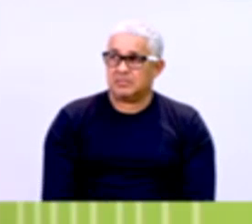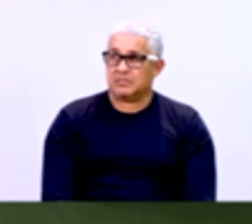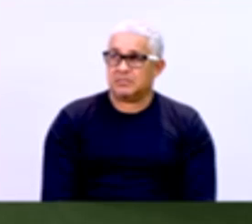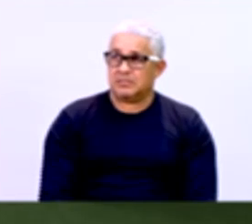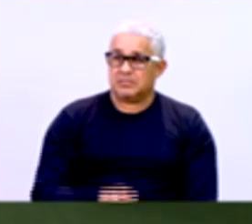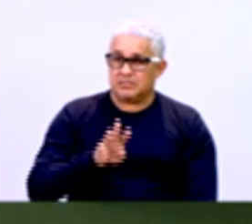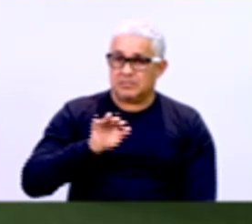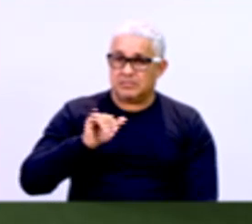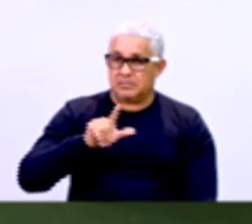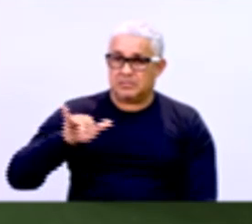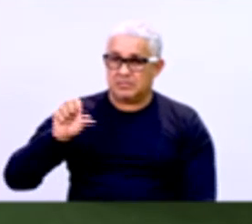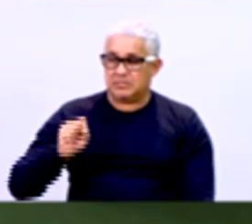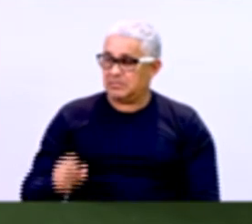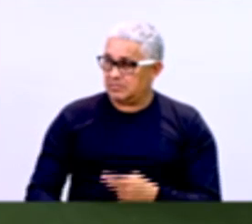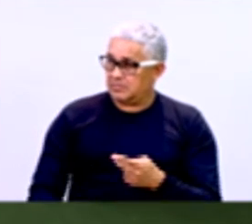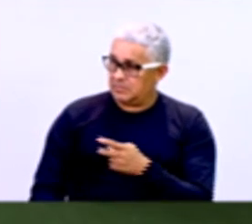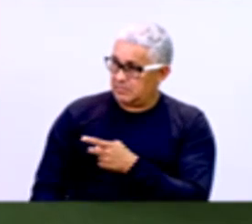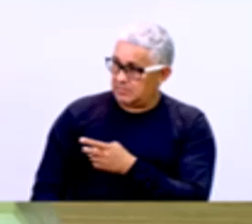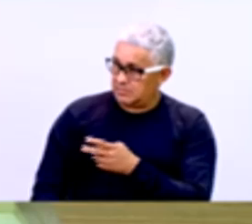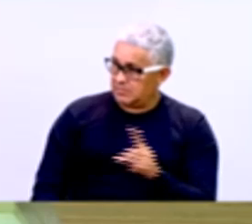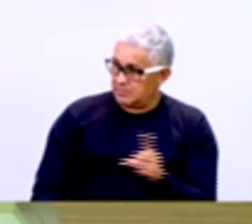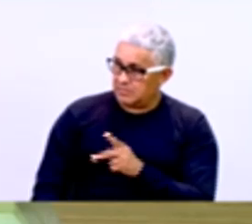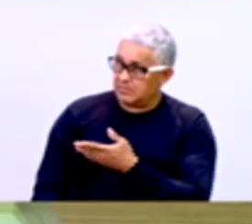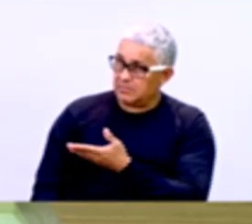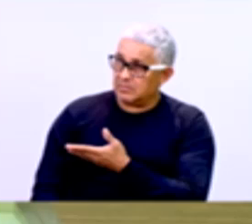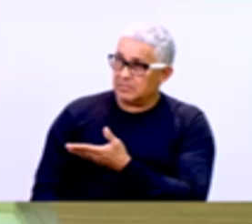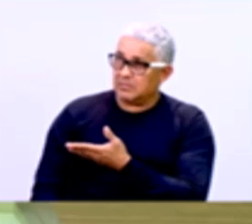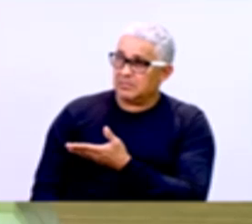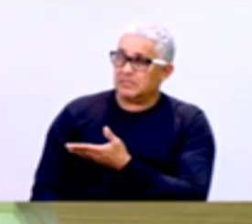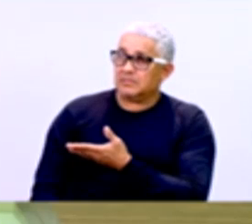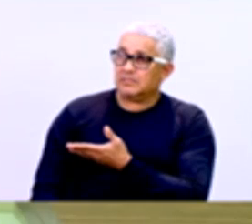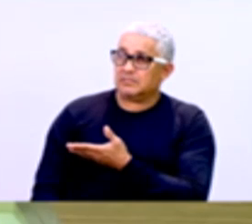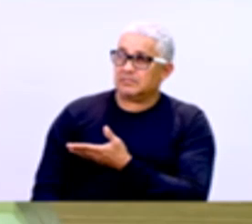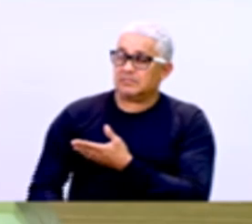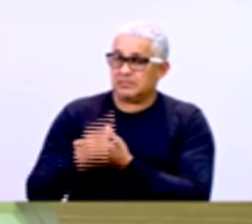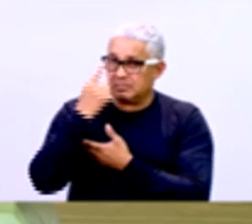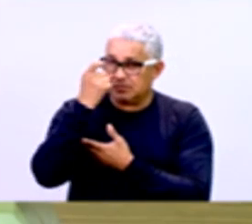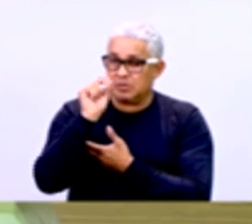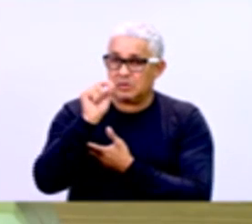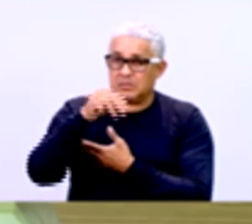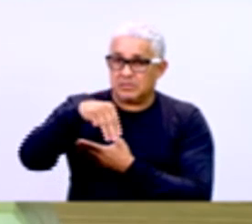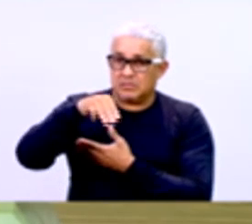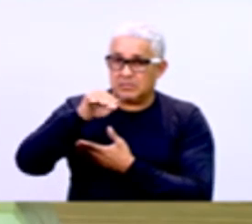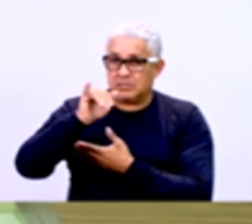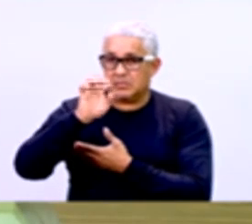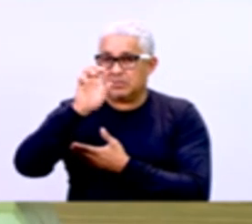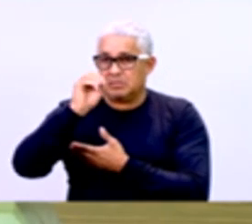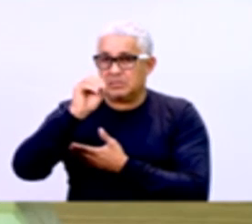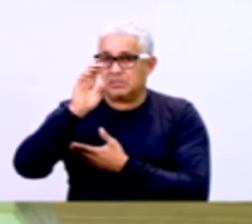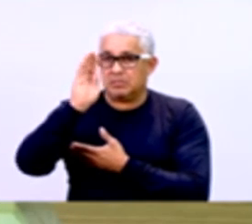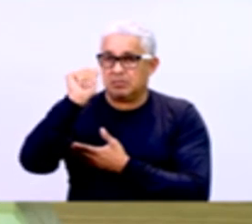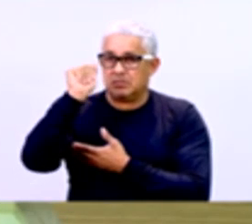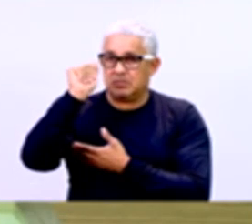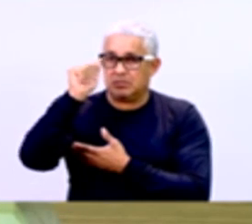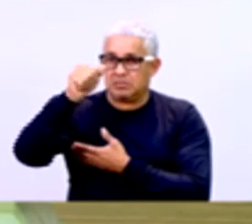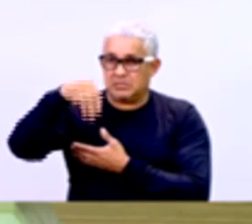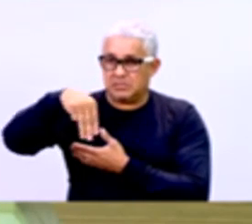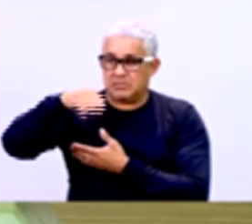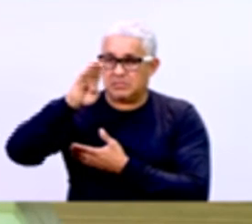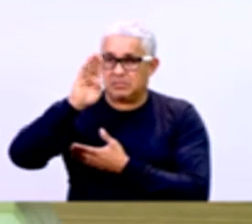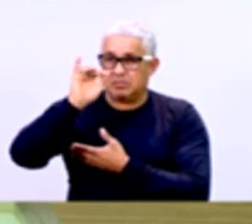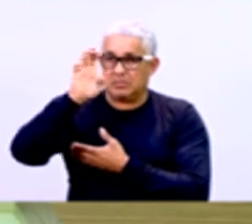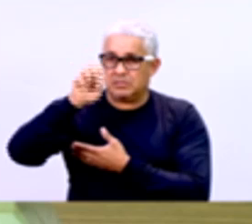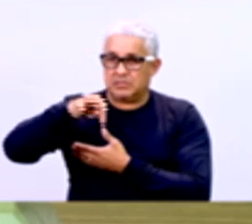Professor Willis? É interessante falar sobre meio ambiente, comentar também sobre os